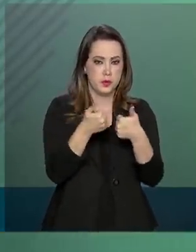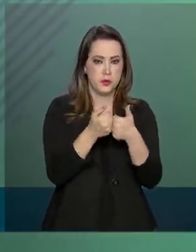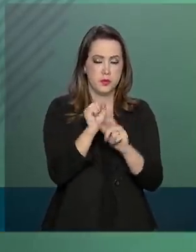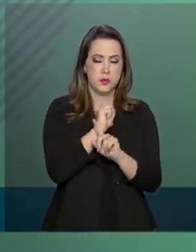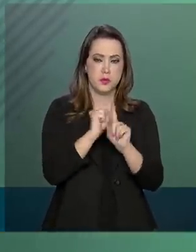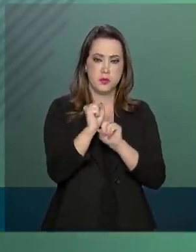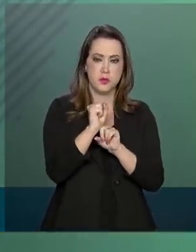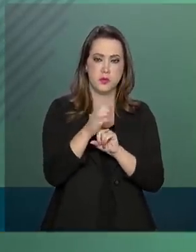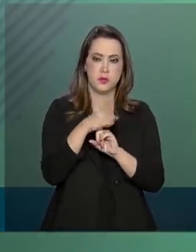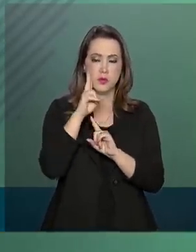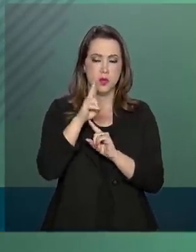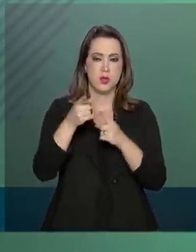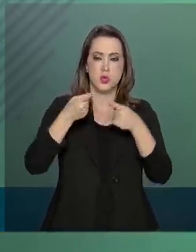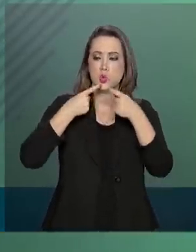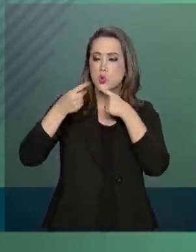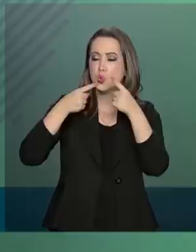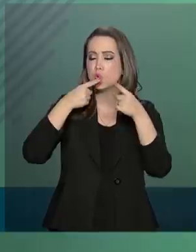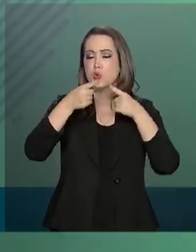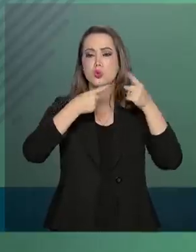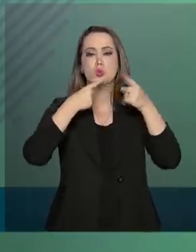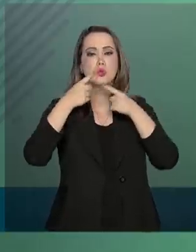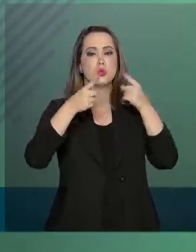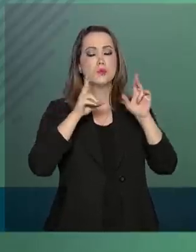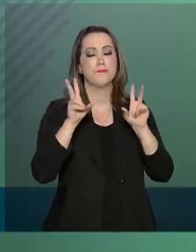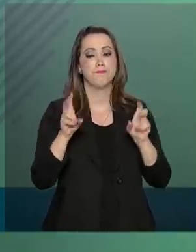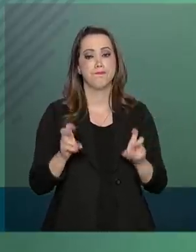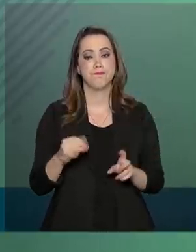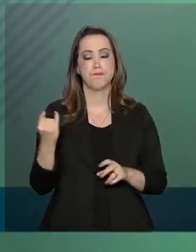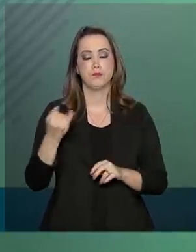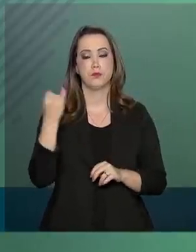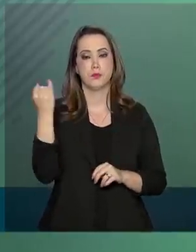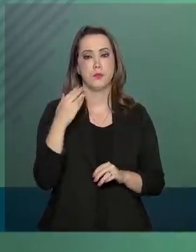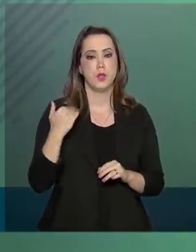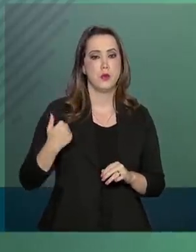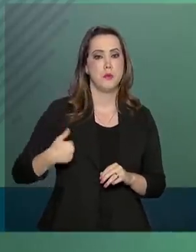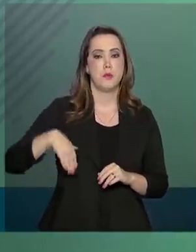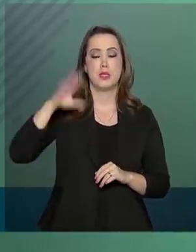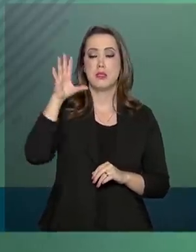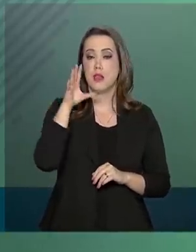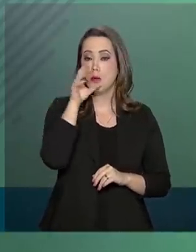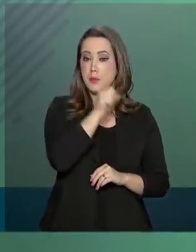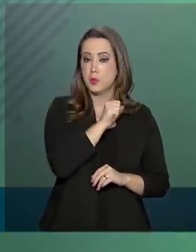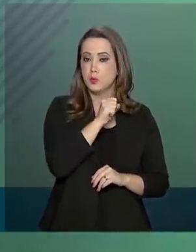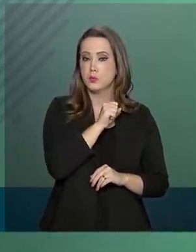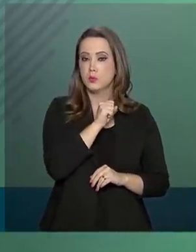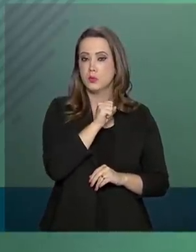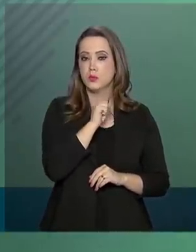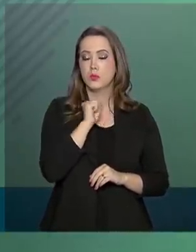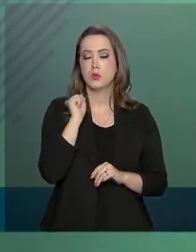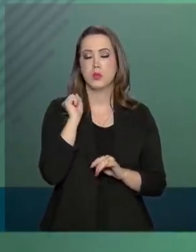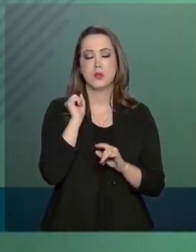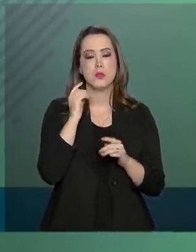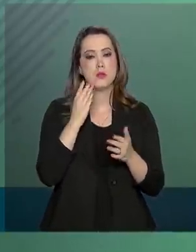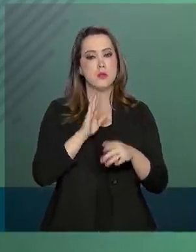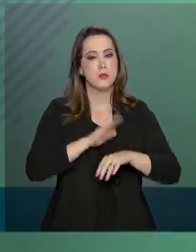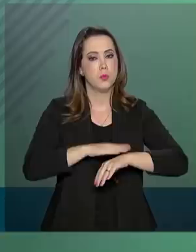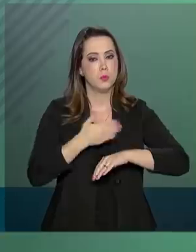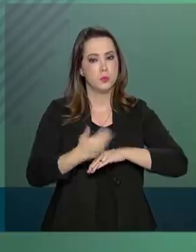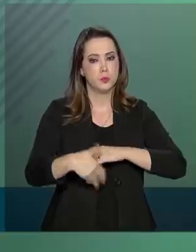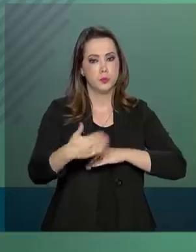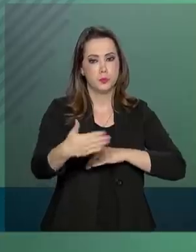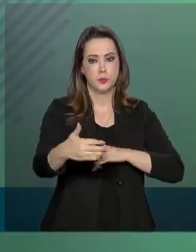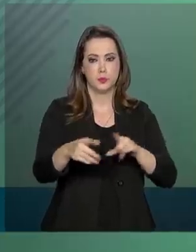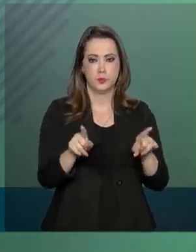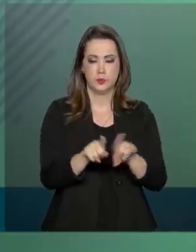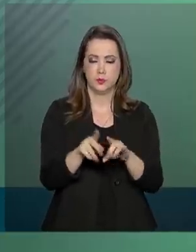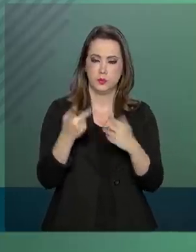sociedade está debruçada sobre ele e quanto mais rápido essas fases regimentais